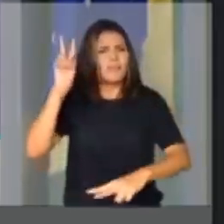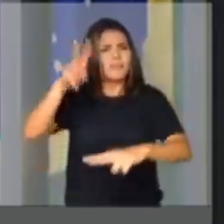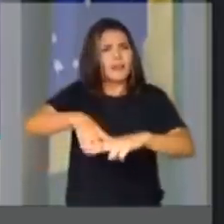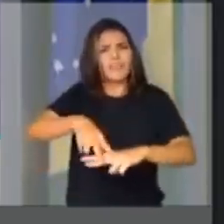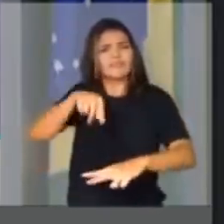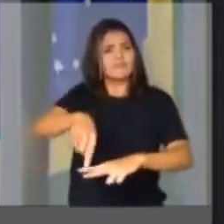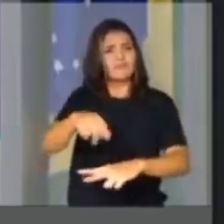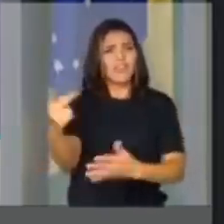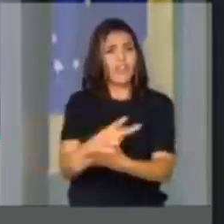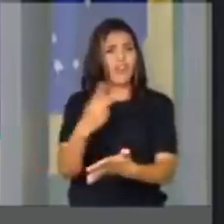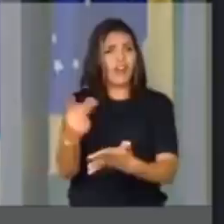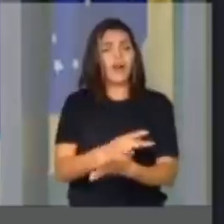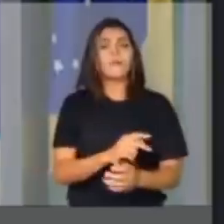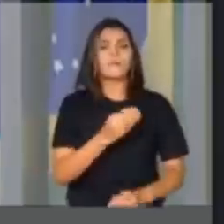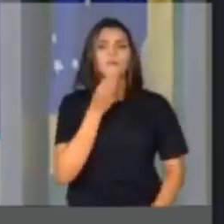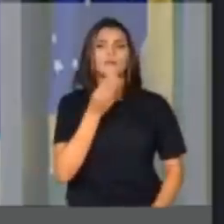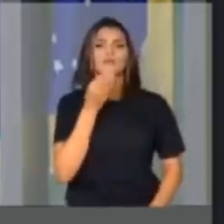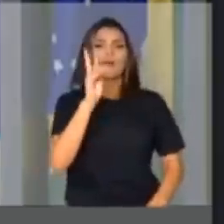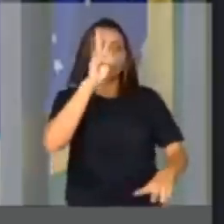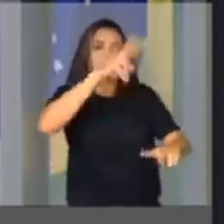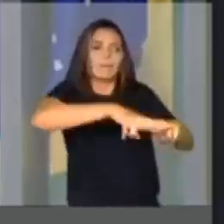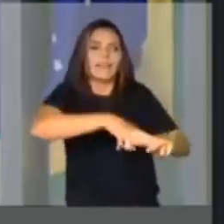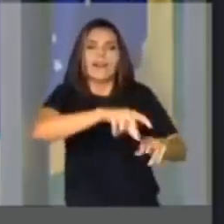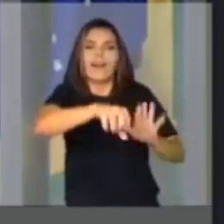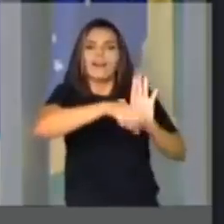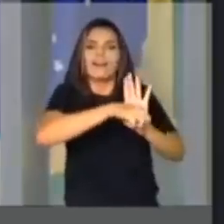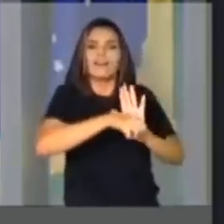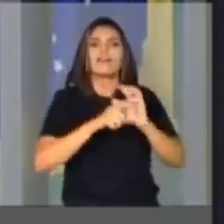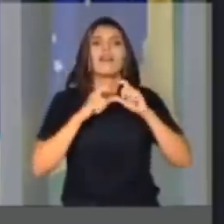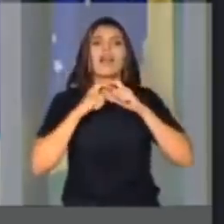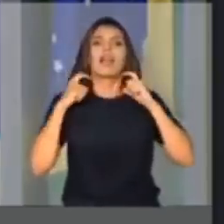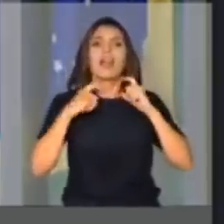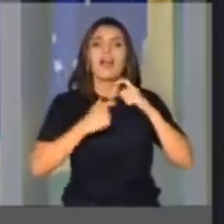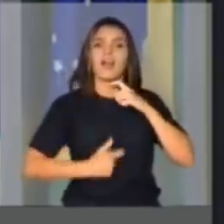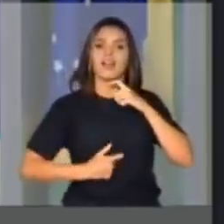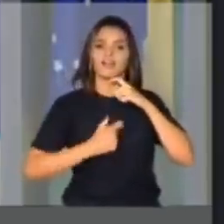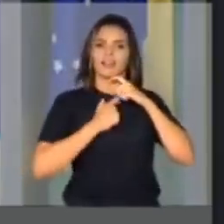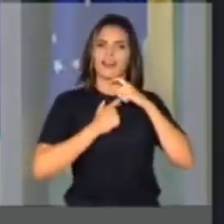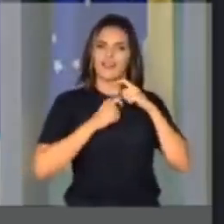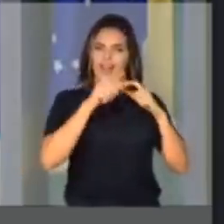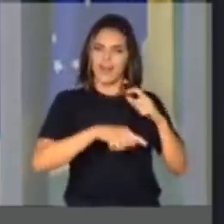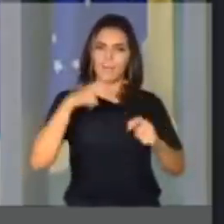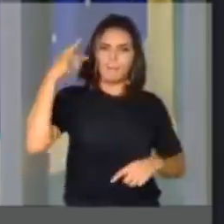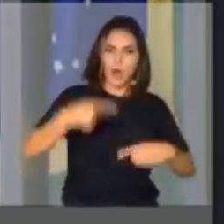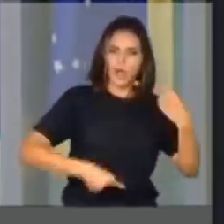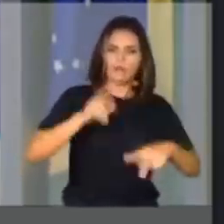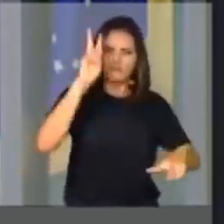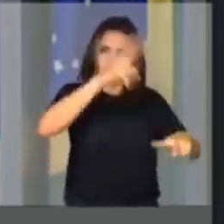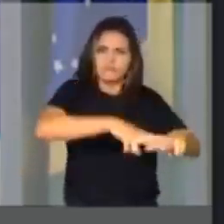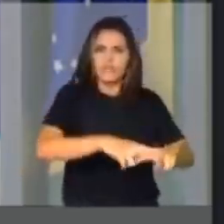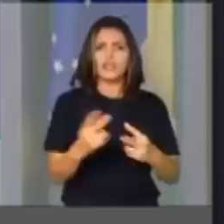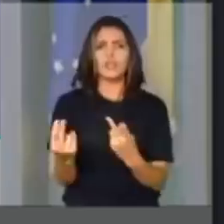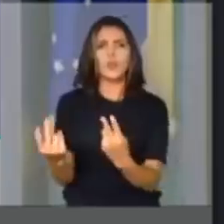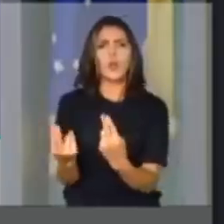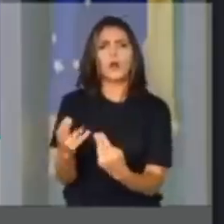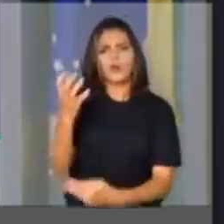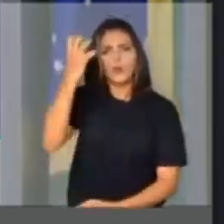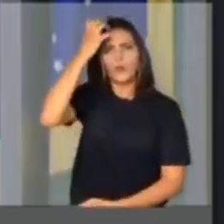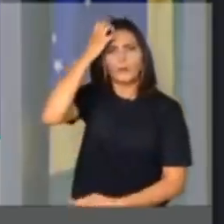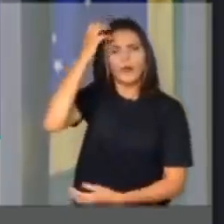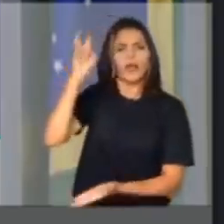tanto mais criminosos colarinho branco, do qual o pacote do juiz Sérgio Moro trata muito bem, como criminosos